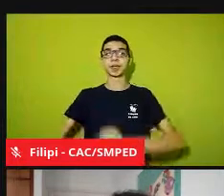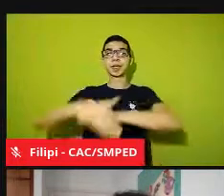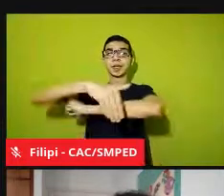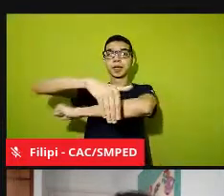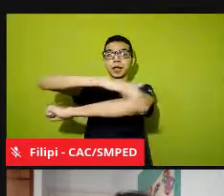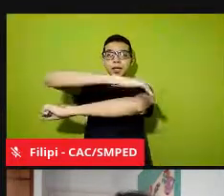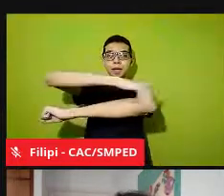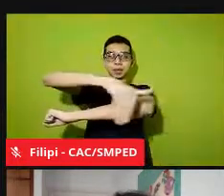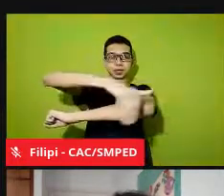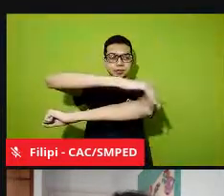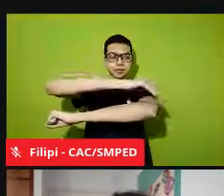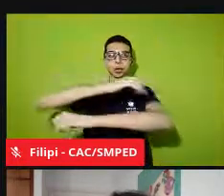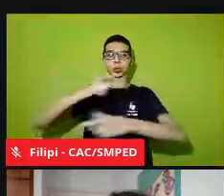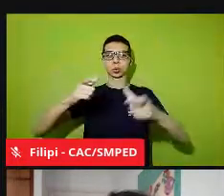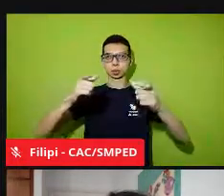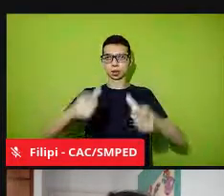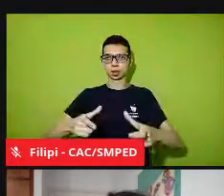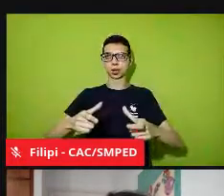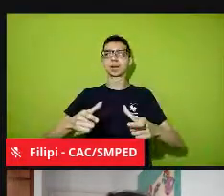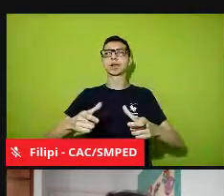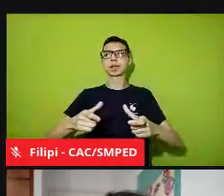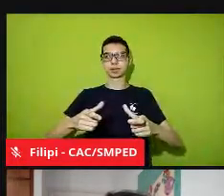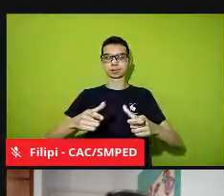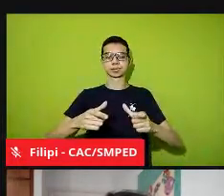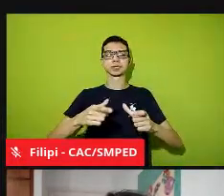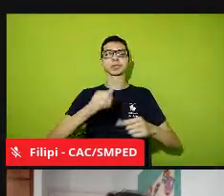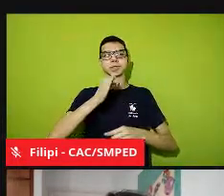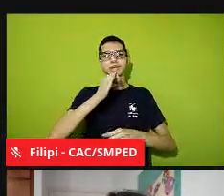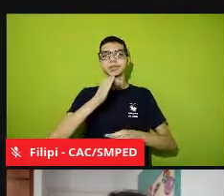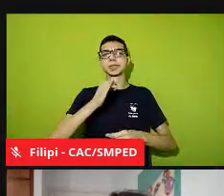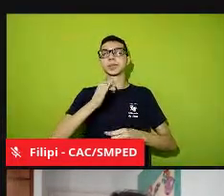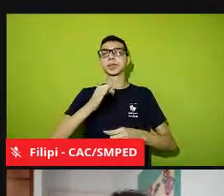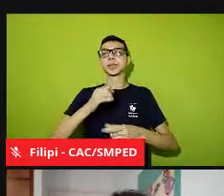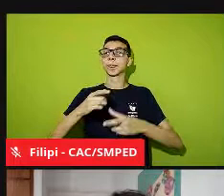né? Aqui essa representação dos lotes